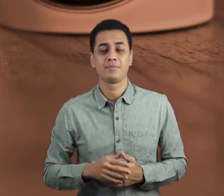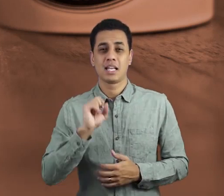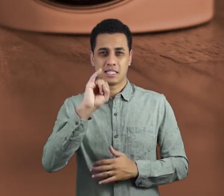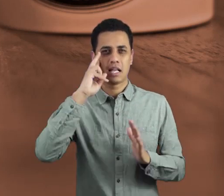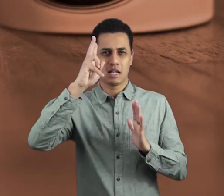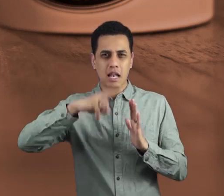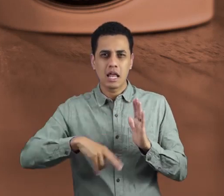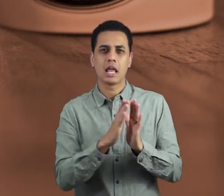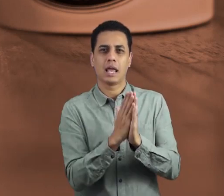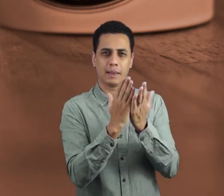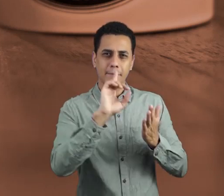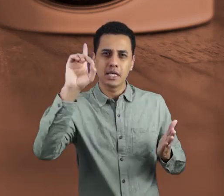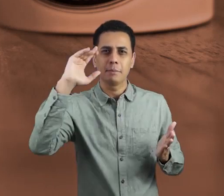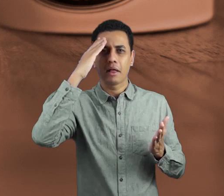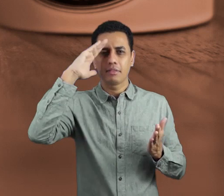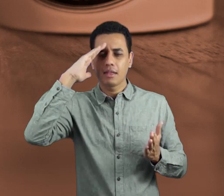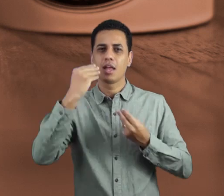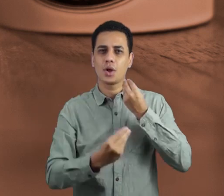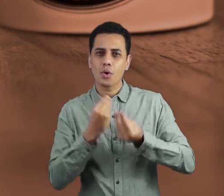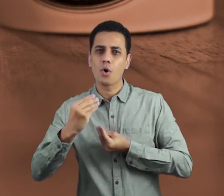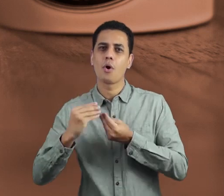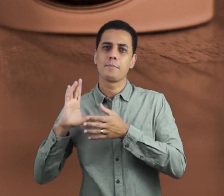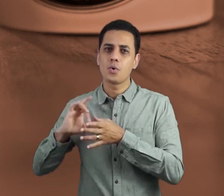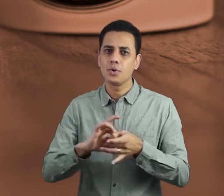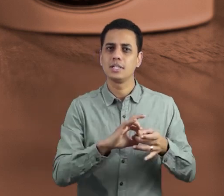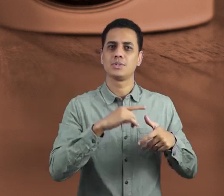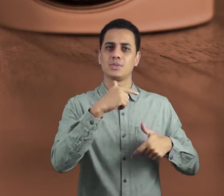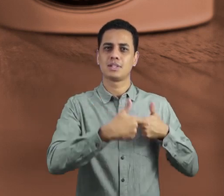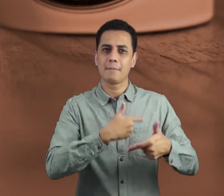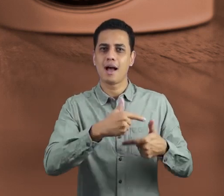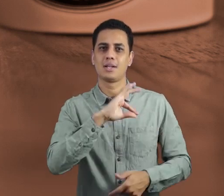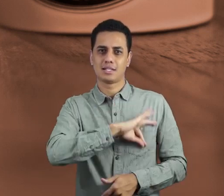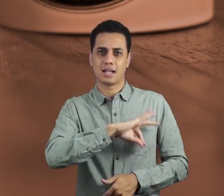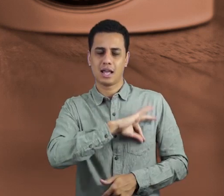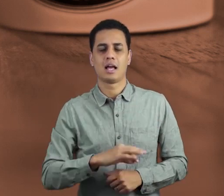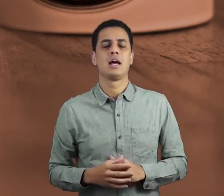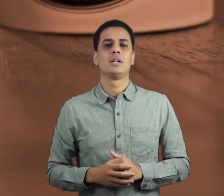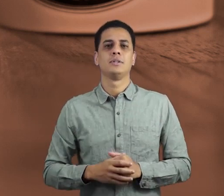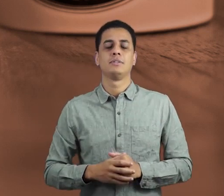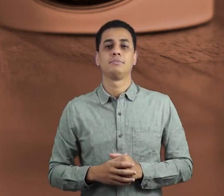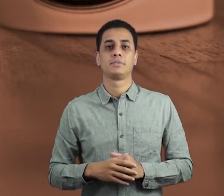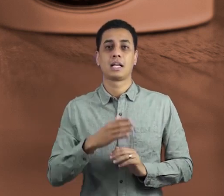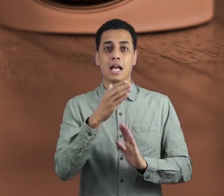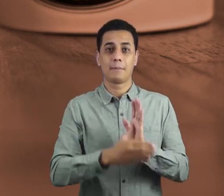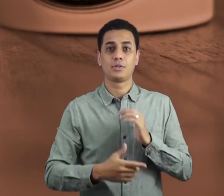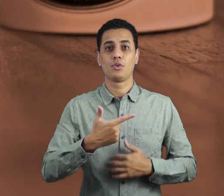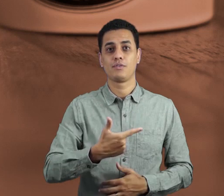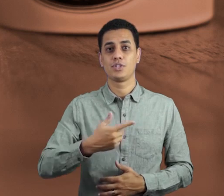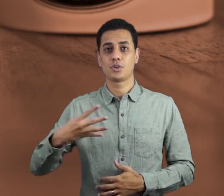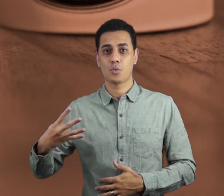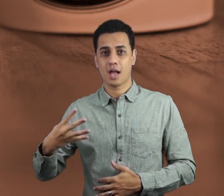um irmão israelita ou um estrangeiro que viva numa das suas cidades. paguem-lhe o seu salário